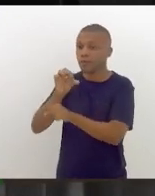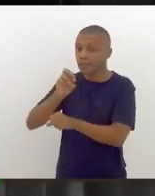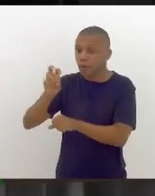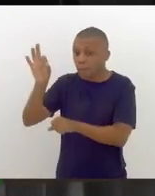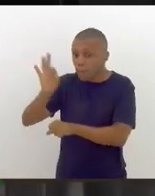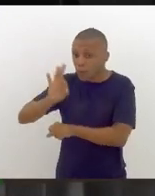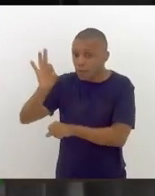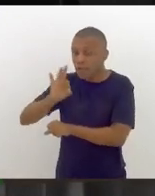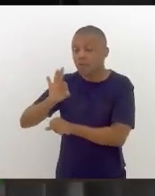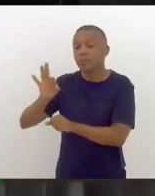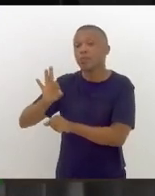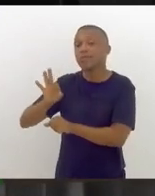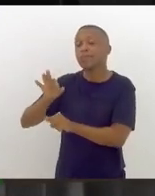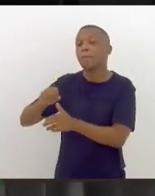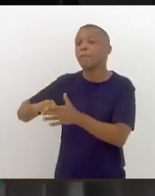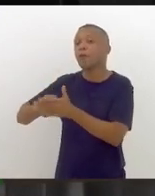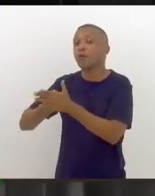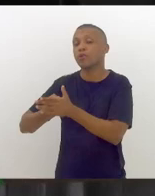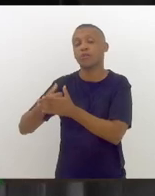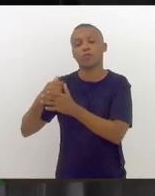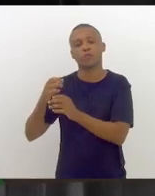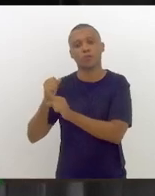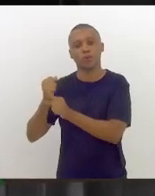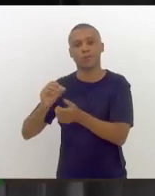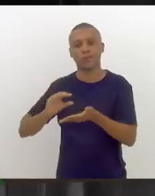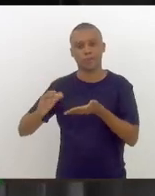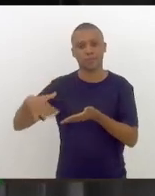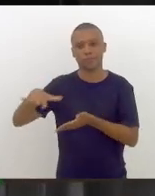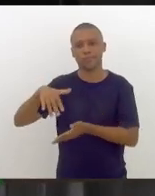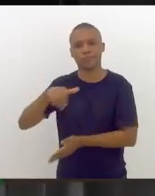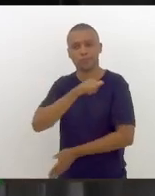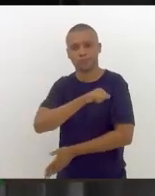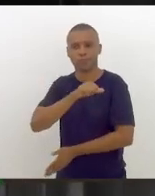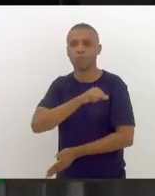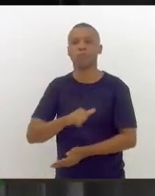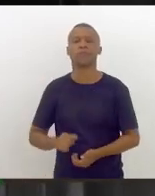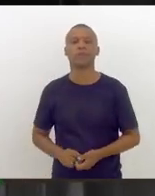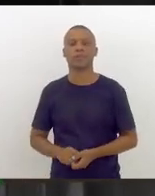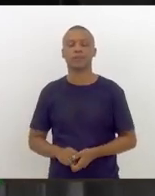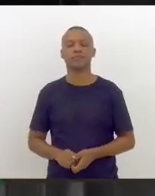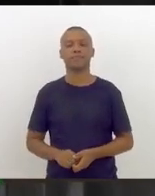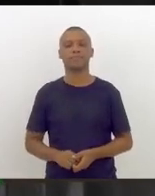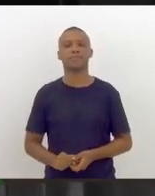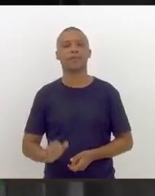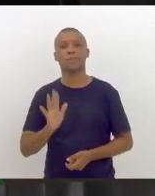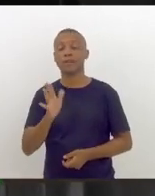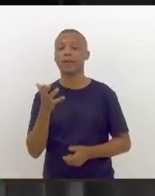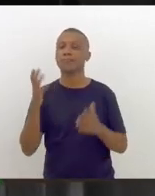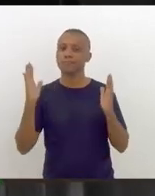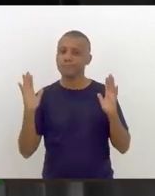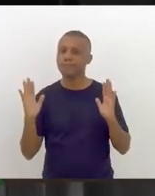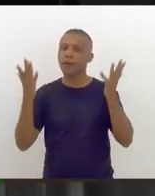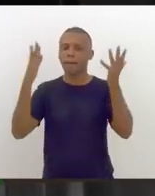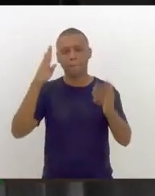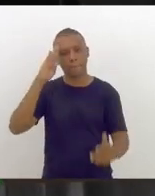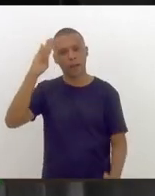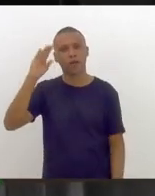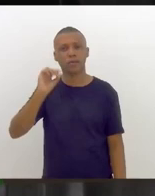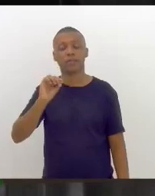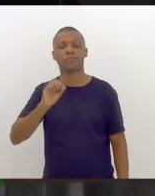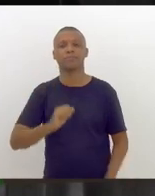do orçamento da inteligência do Estado do Rio de Janeiro mas aqui Celebrar acima de tudo